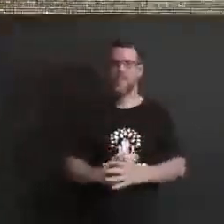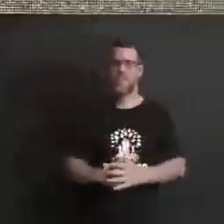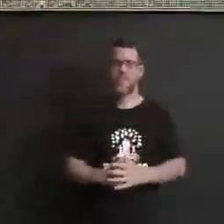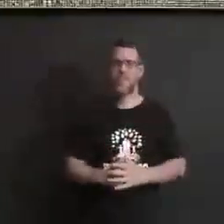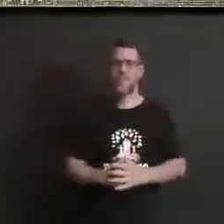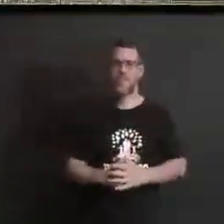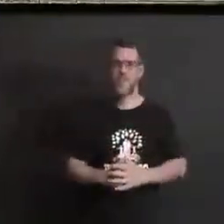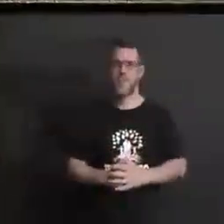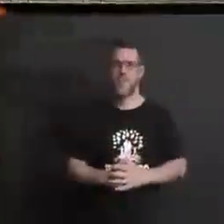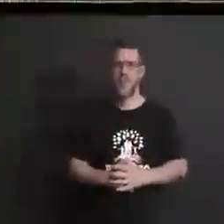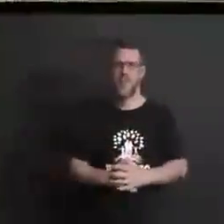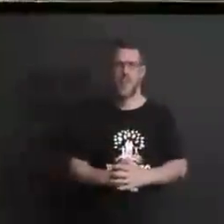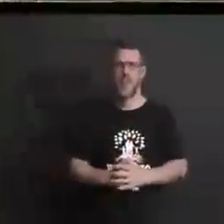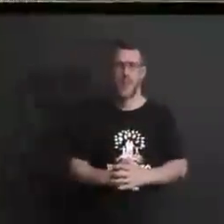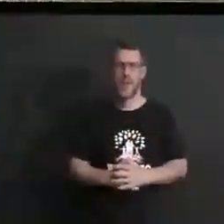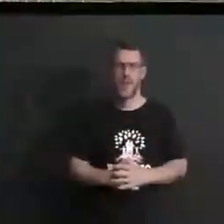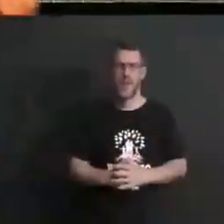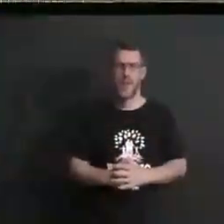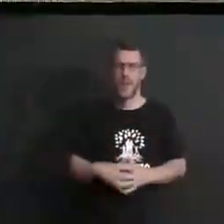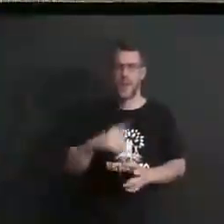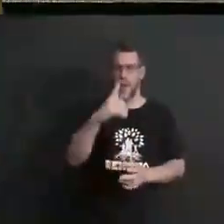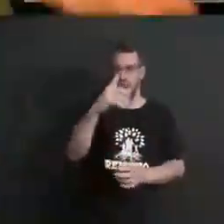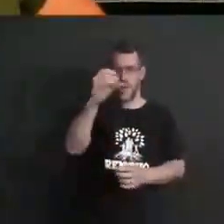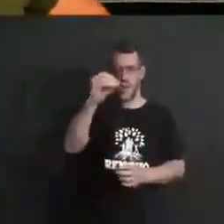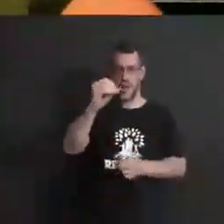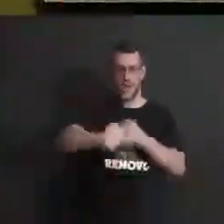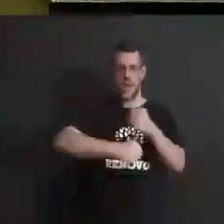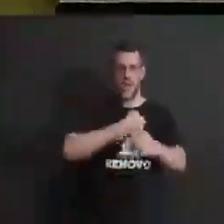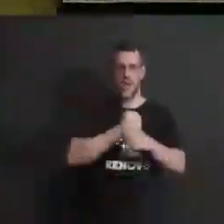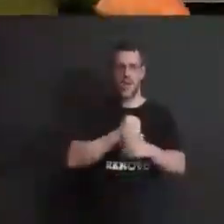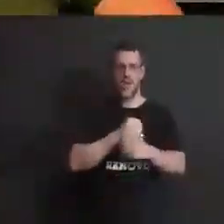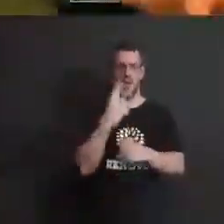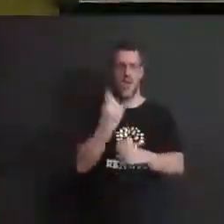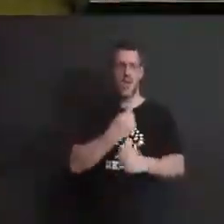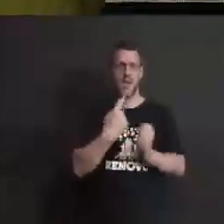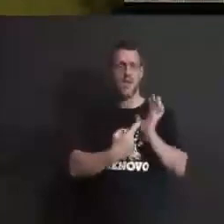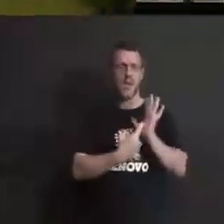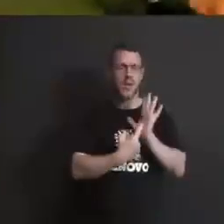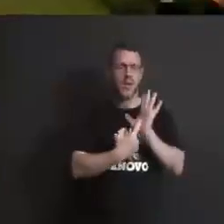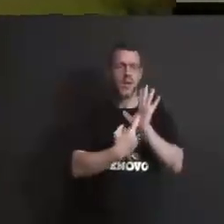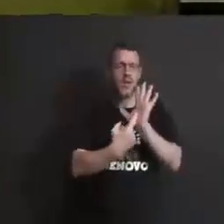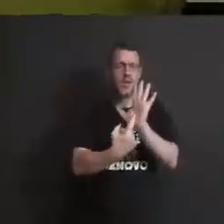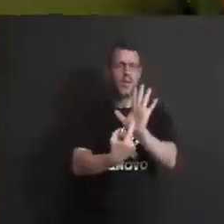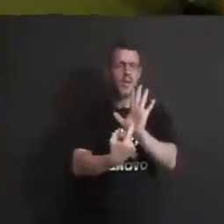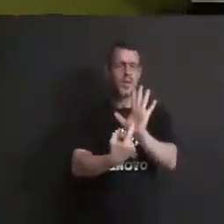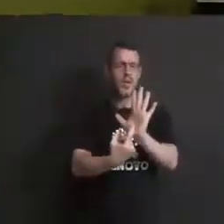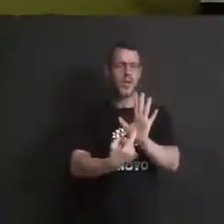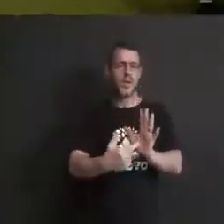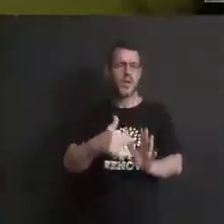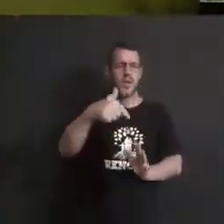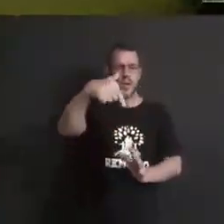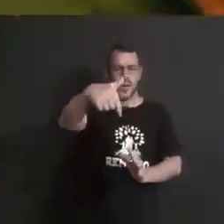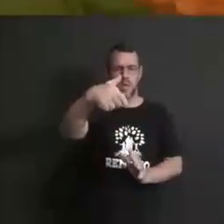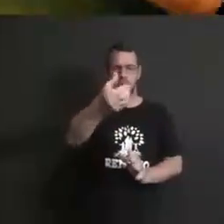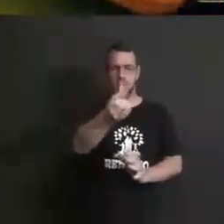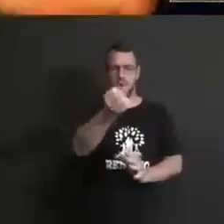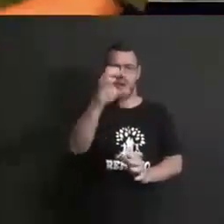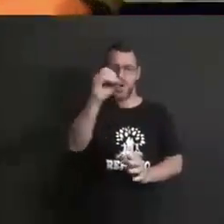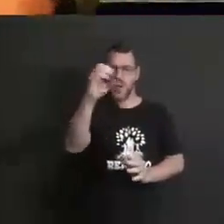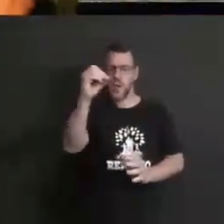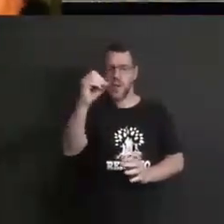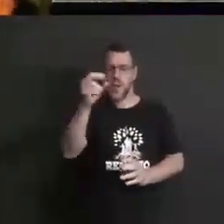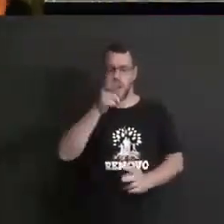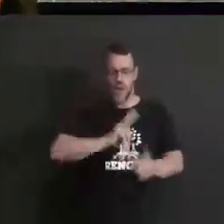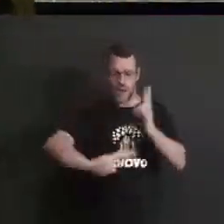O apóstolo Lara falou que em 10 anos nós vamos estar apresentando os 7.600 povos não